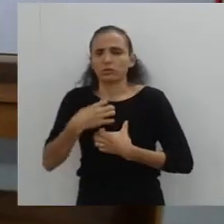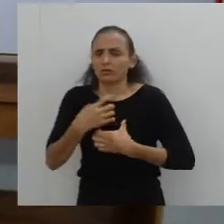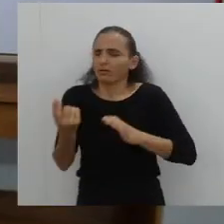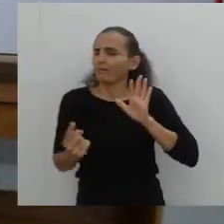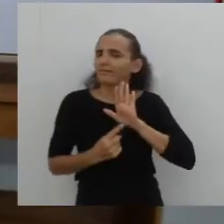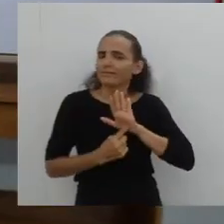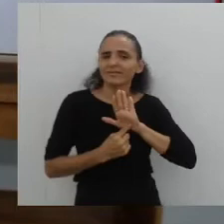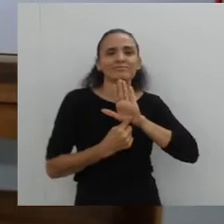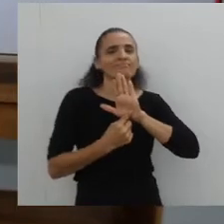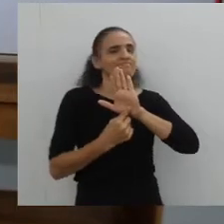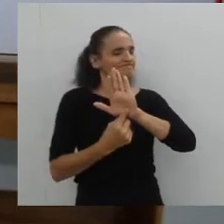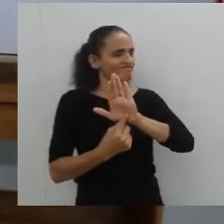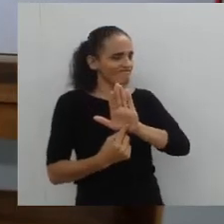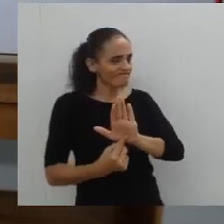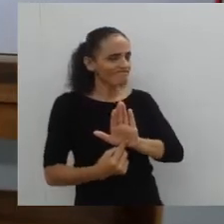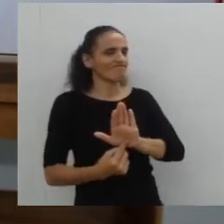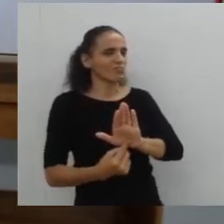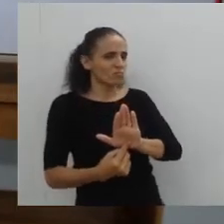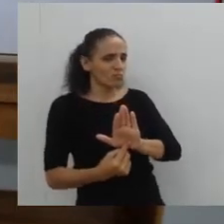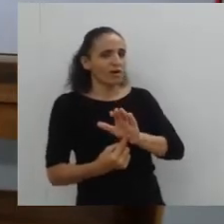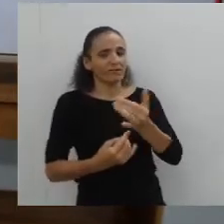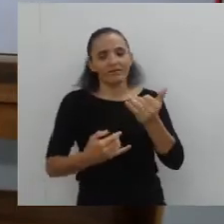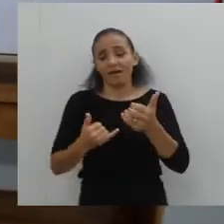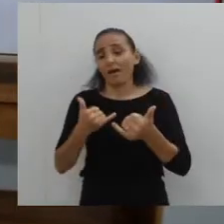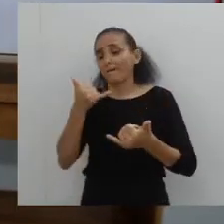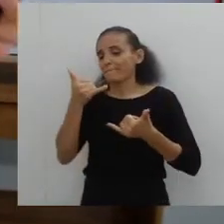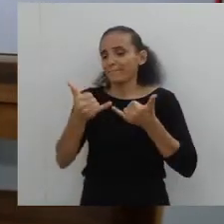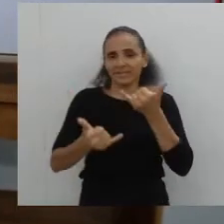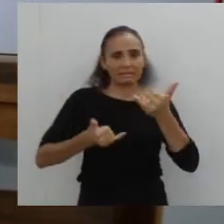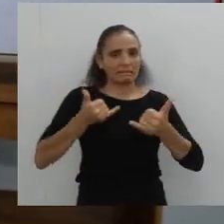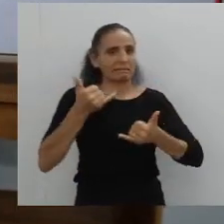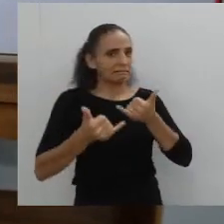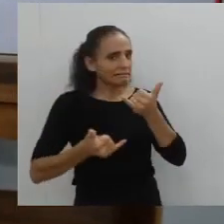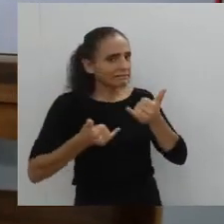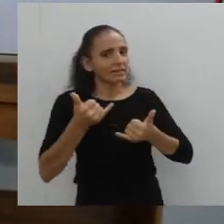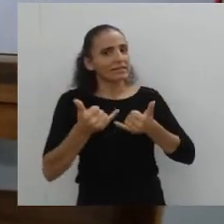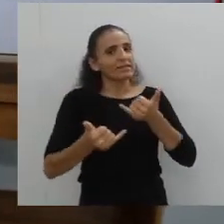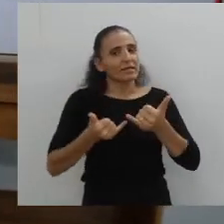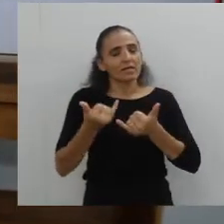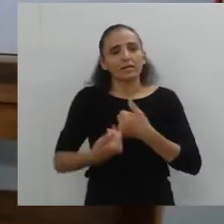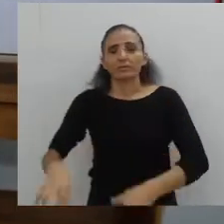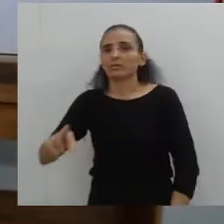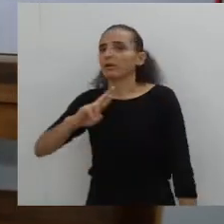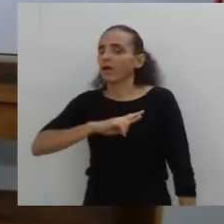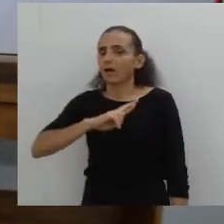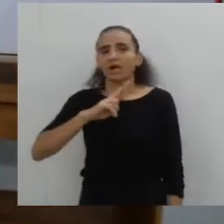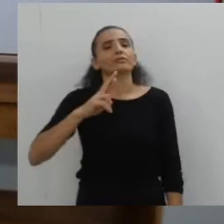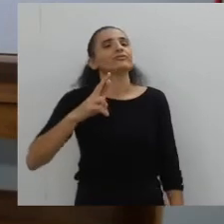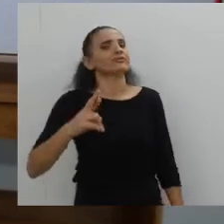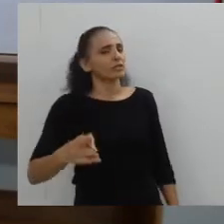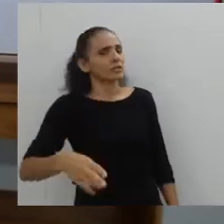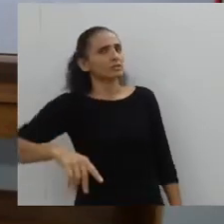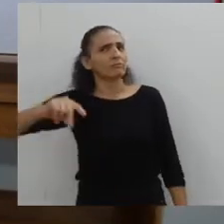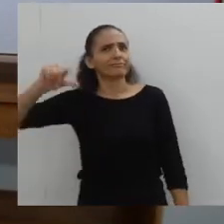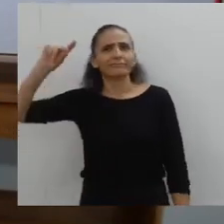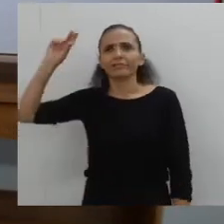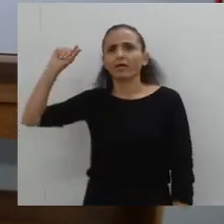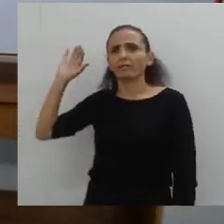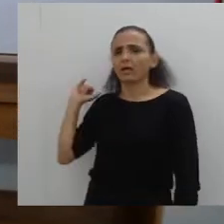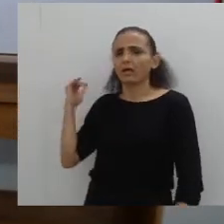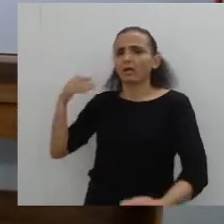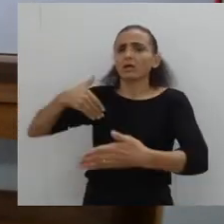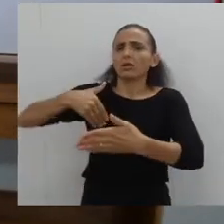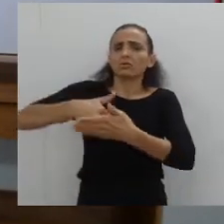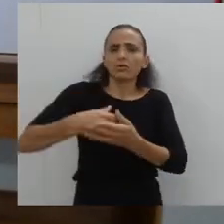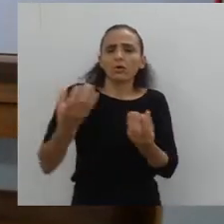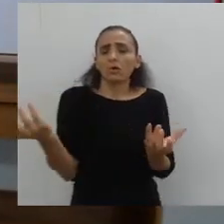né, que pode ser recreativa, pode ser utilitária, pode ser religiosa, como há muito tempo os homens jogavam muito